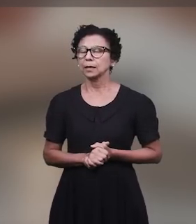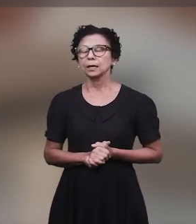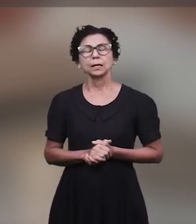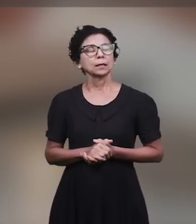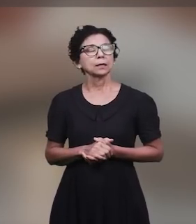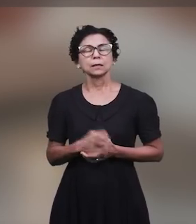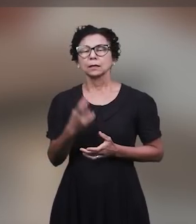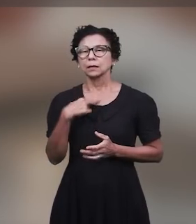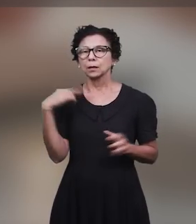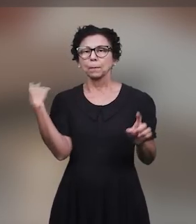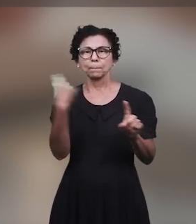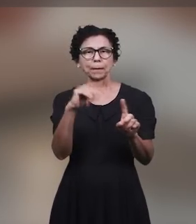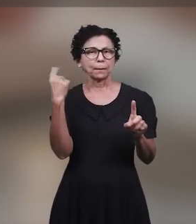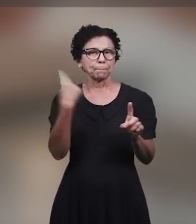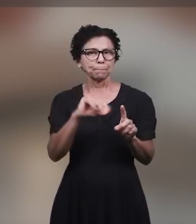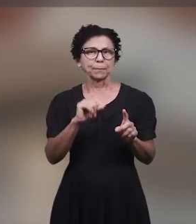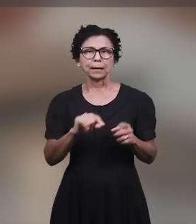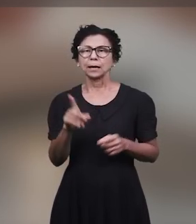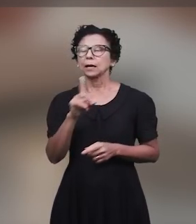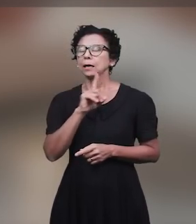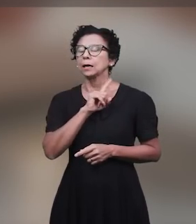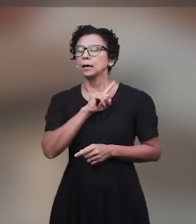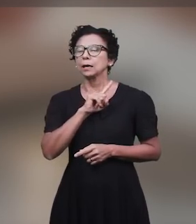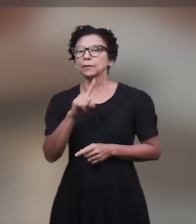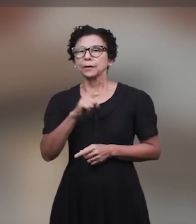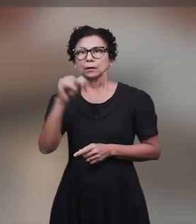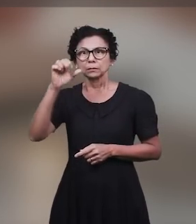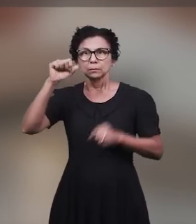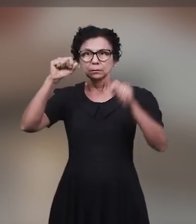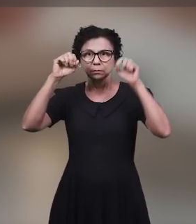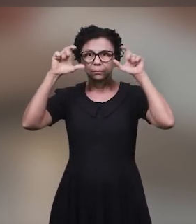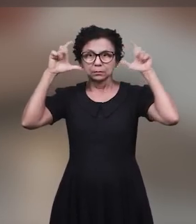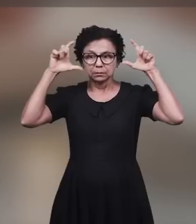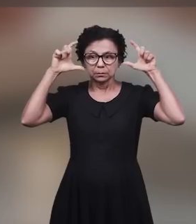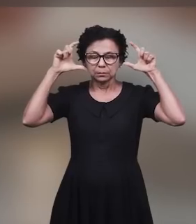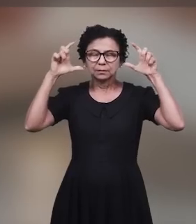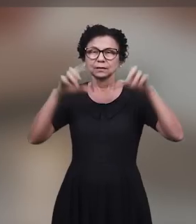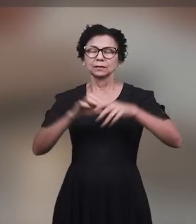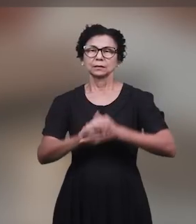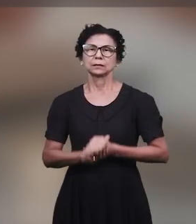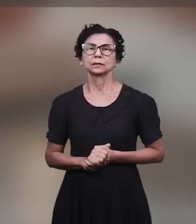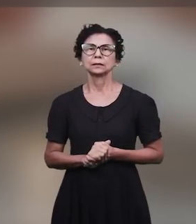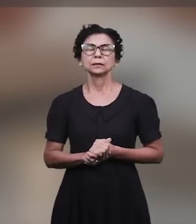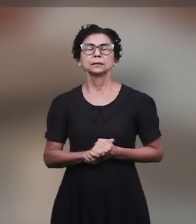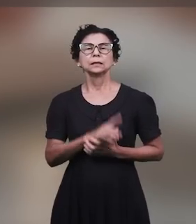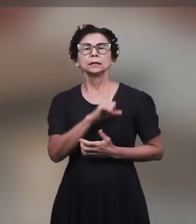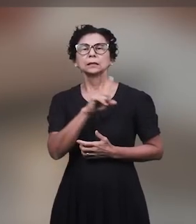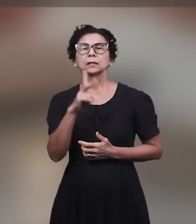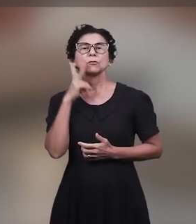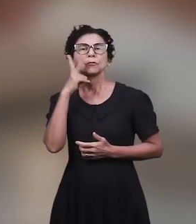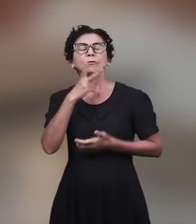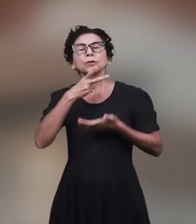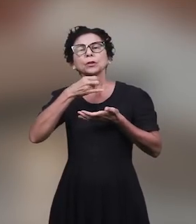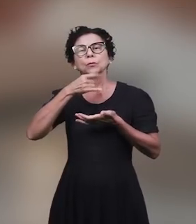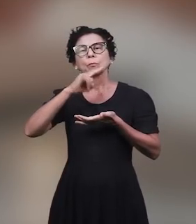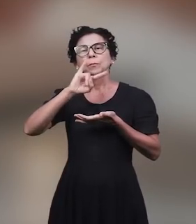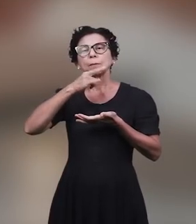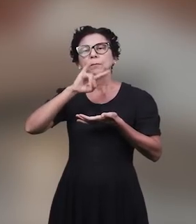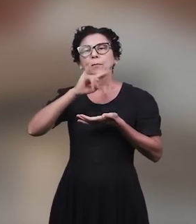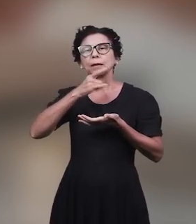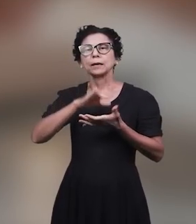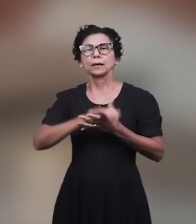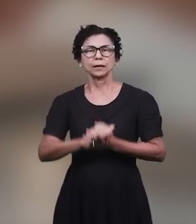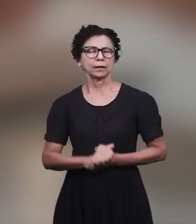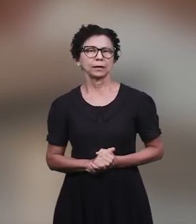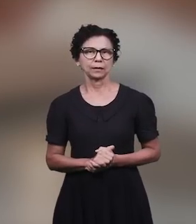espancador, não cobiçador de torpe ganância, mas moderado, não contencioso e não avarento, governe bem a sua